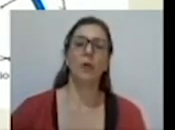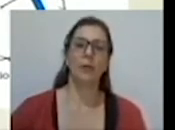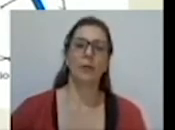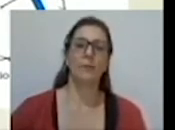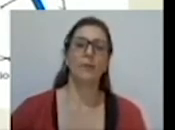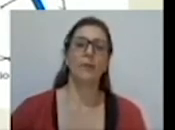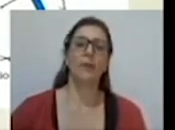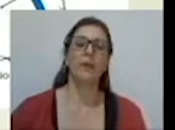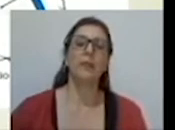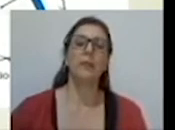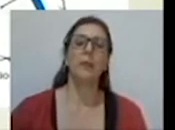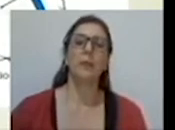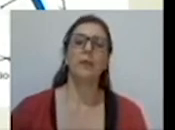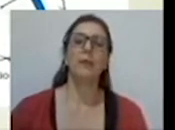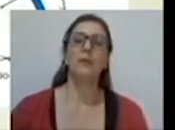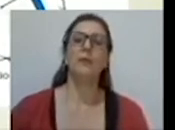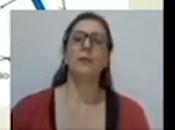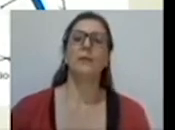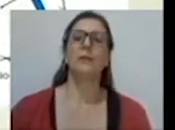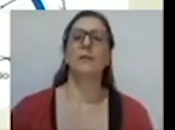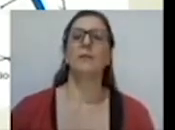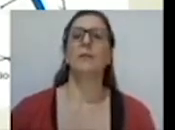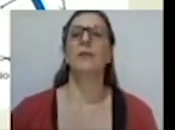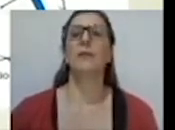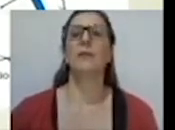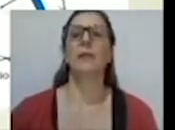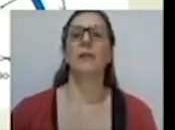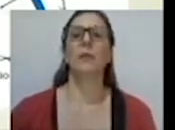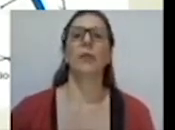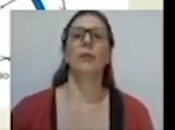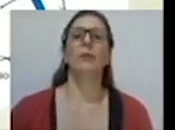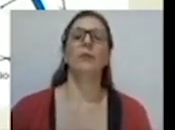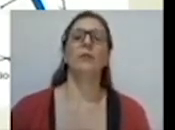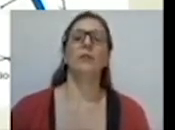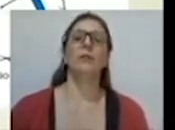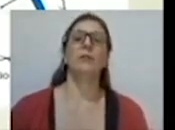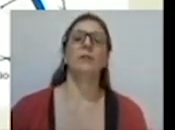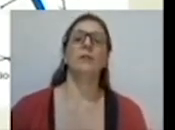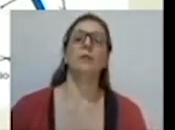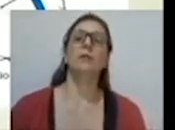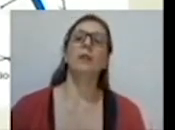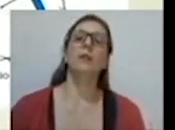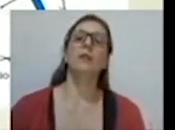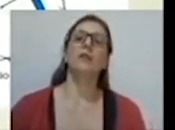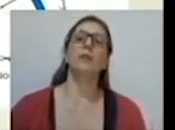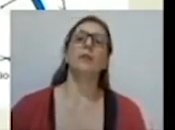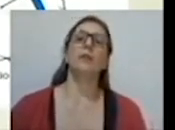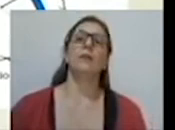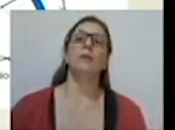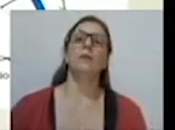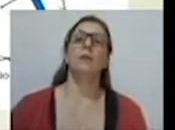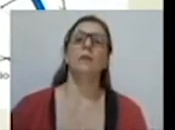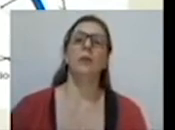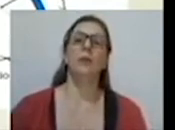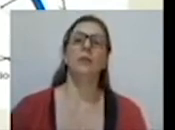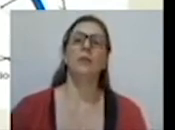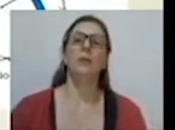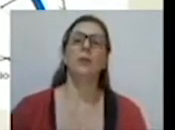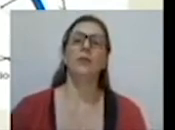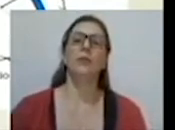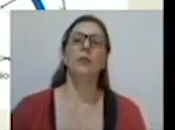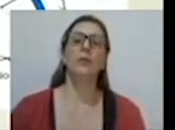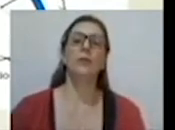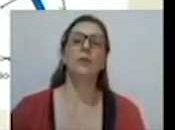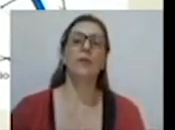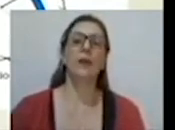morrem. Dependendo da extensão dessa área morta, o coração ele deixa de bater adequadamente e pode